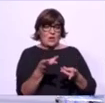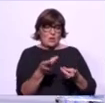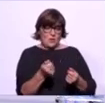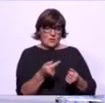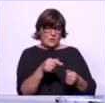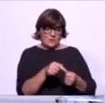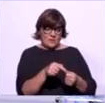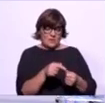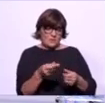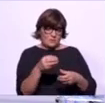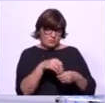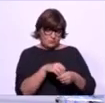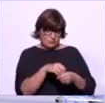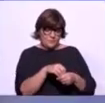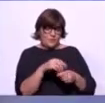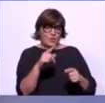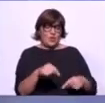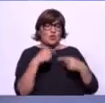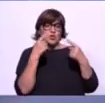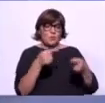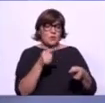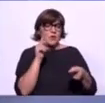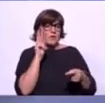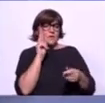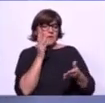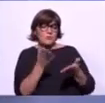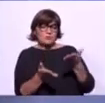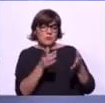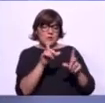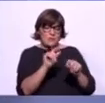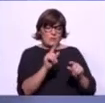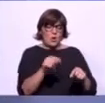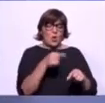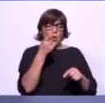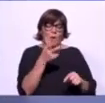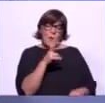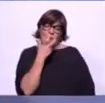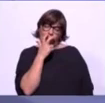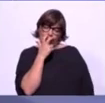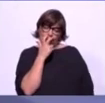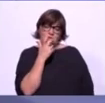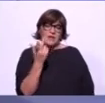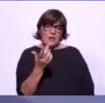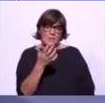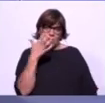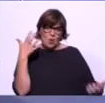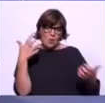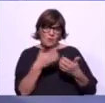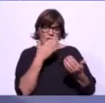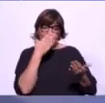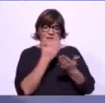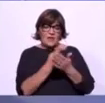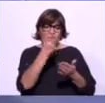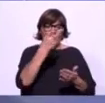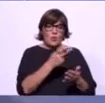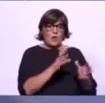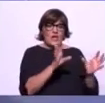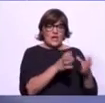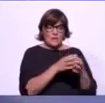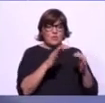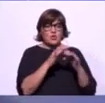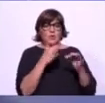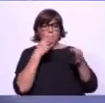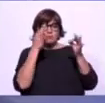para essa questão. Depois, se formos a ver também, que é outra dos casos curiosos, é o confronto direto entre as duas equipas nos jogos